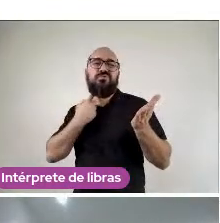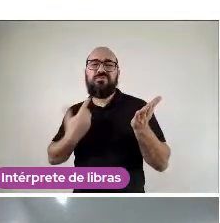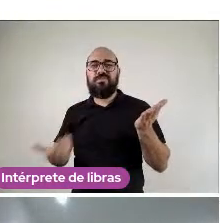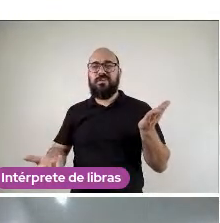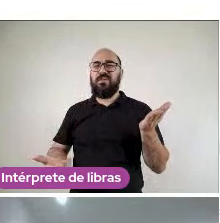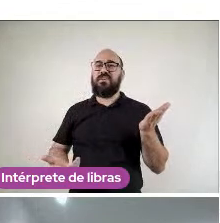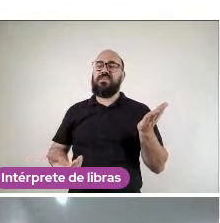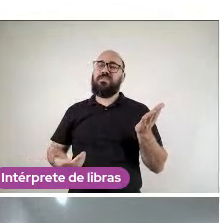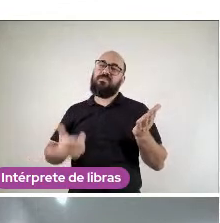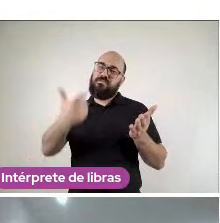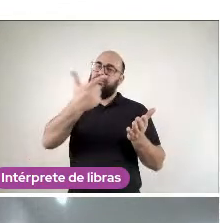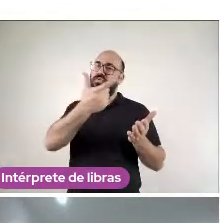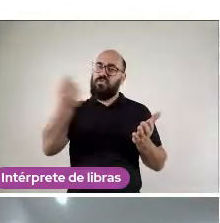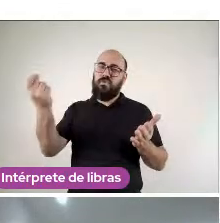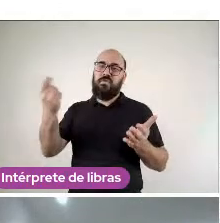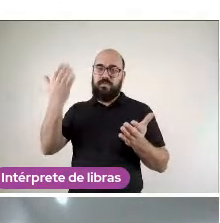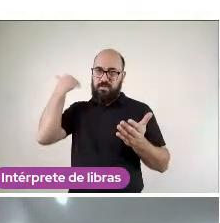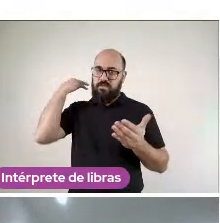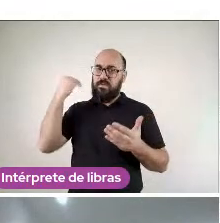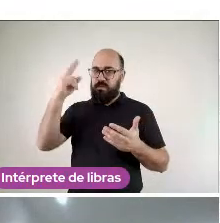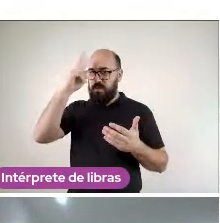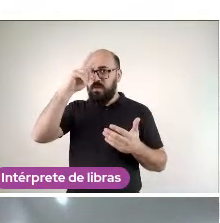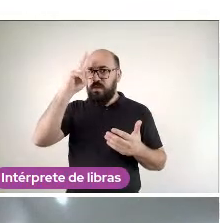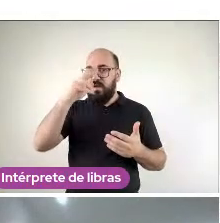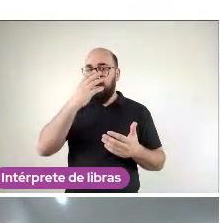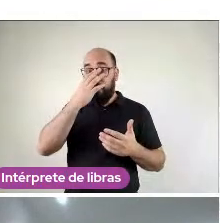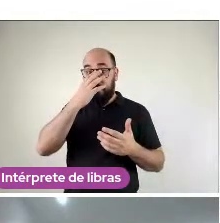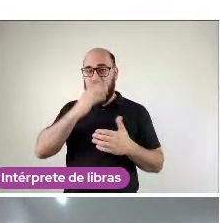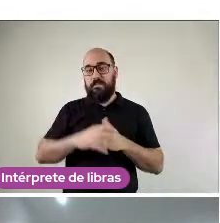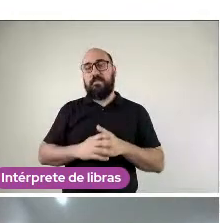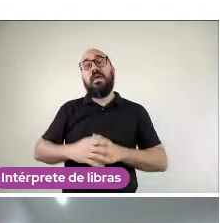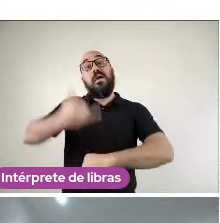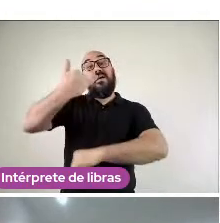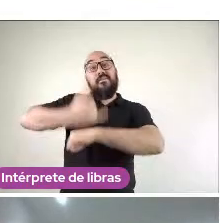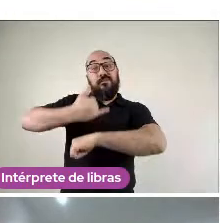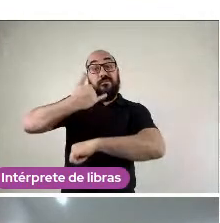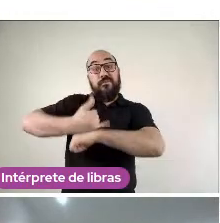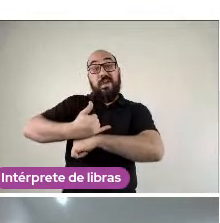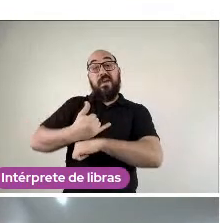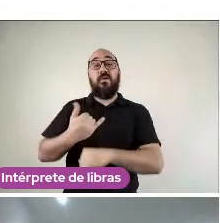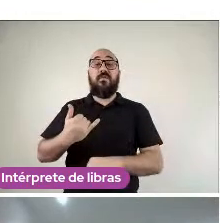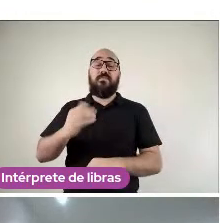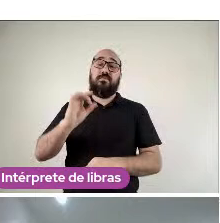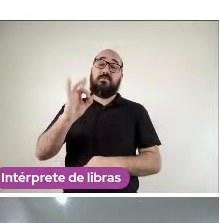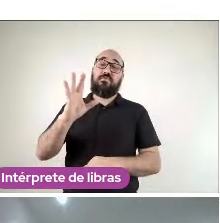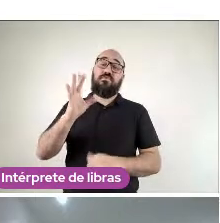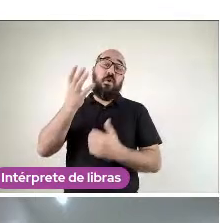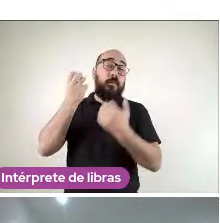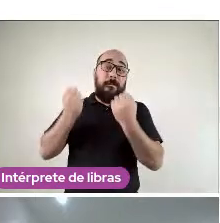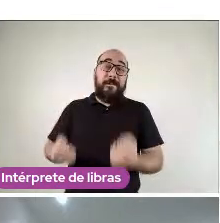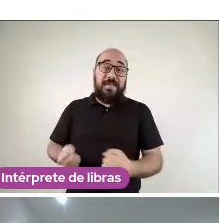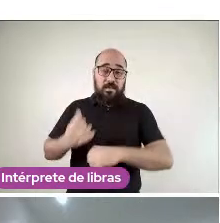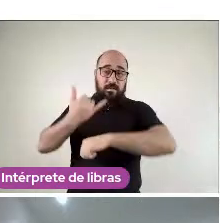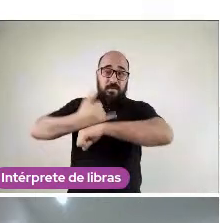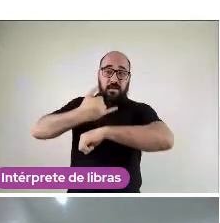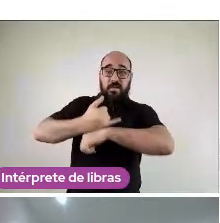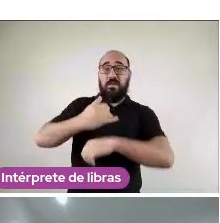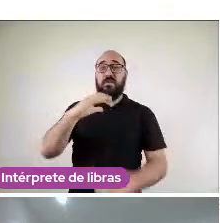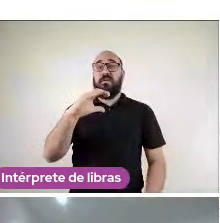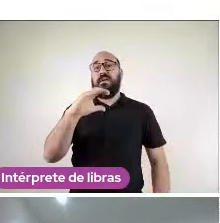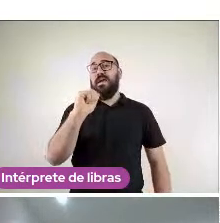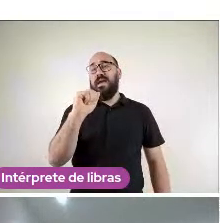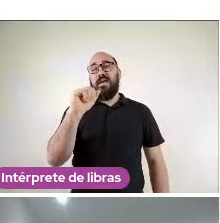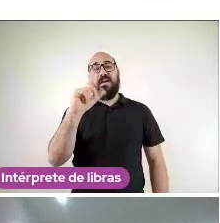2000. A poluição por metais, né, não só metais, metais pesados também, cádmio, cromo, que são